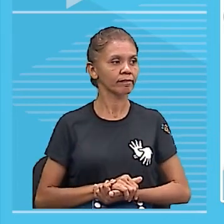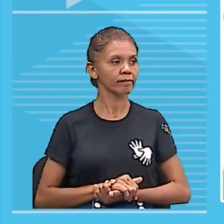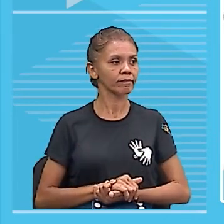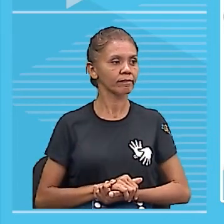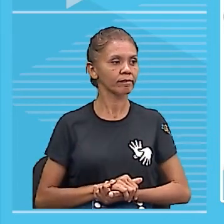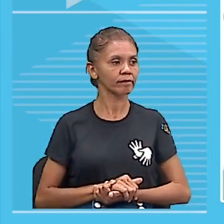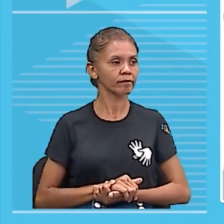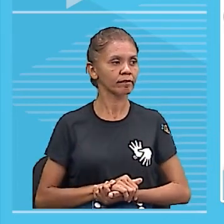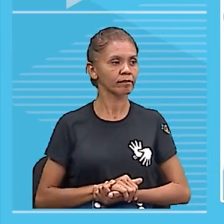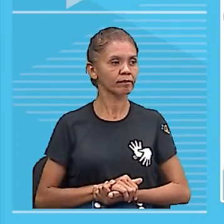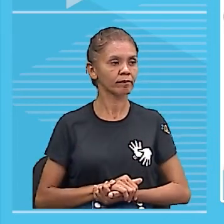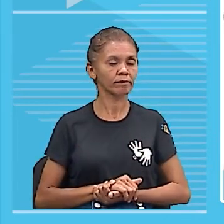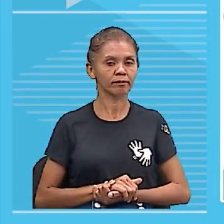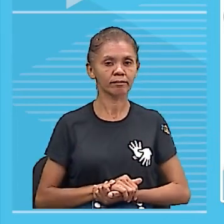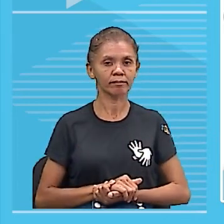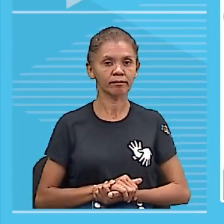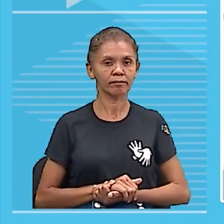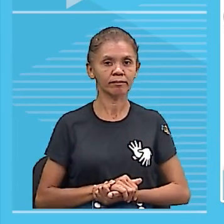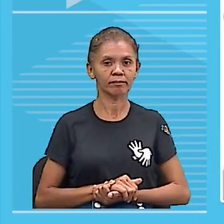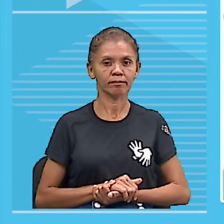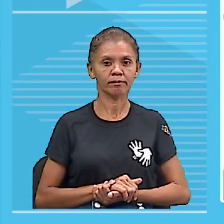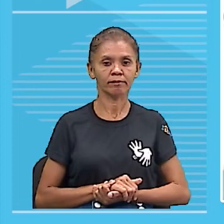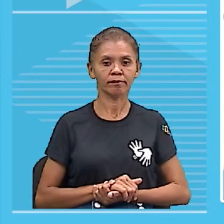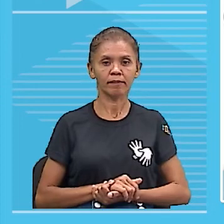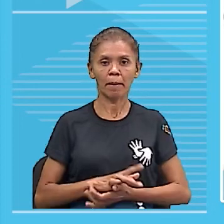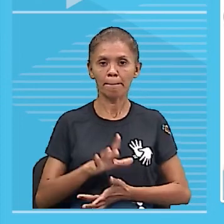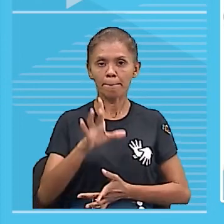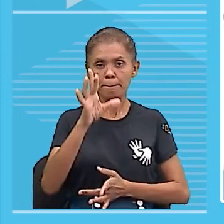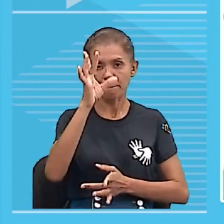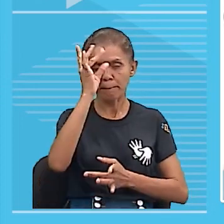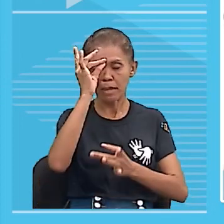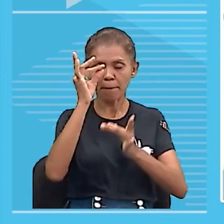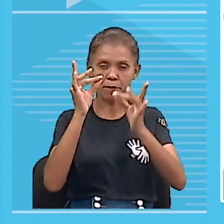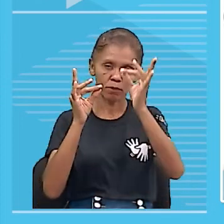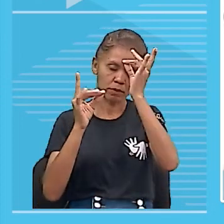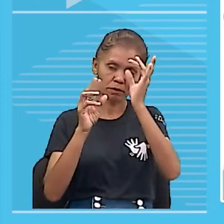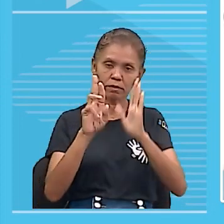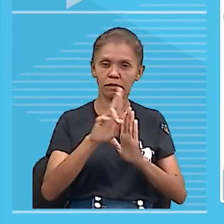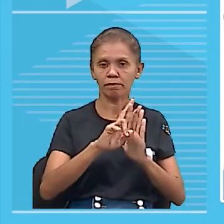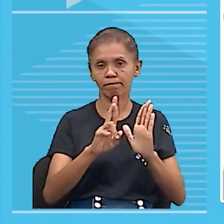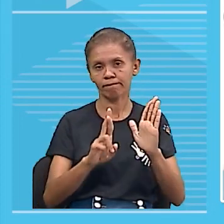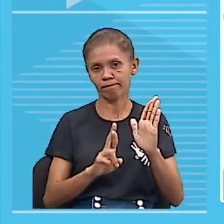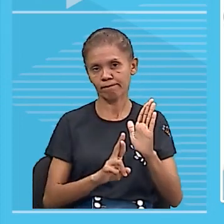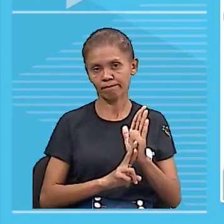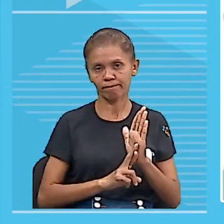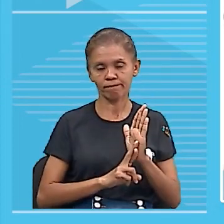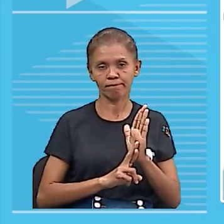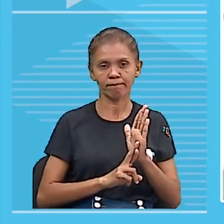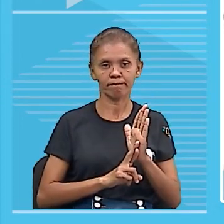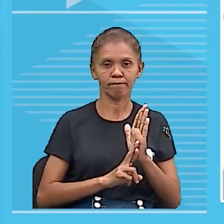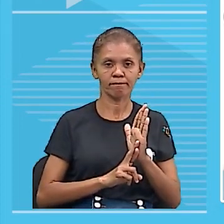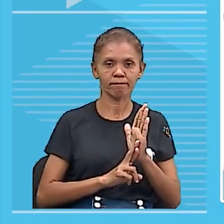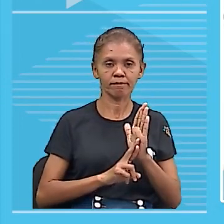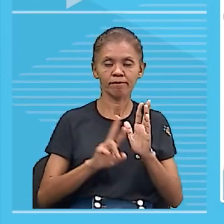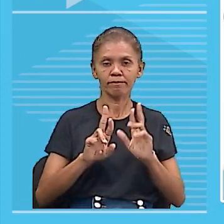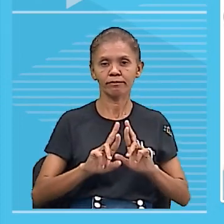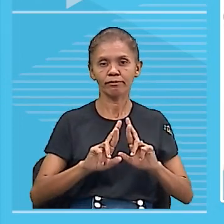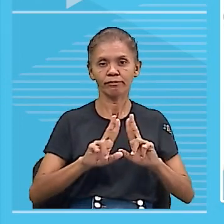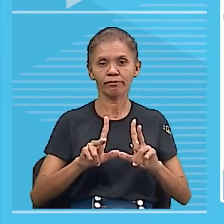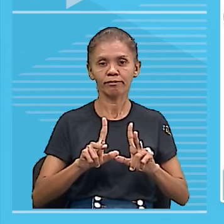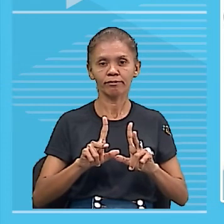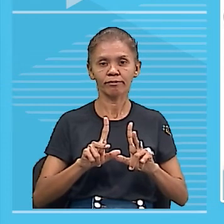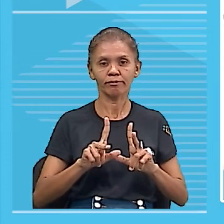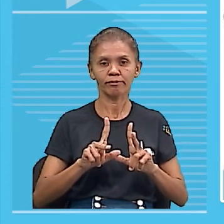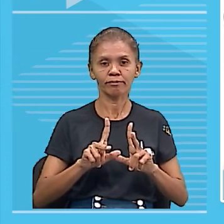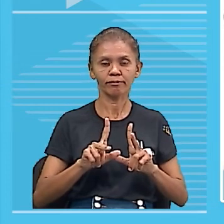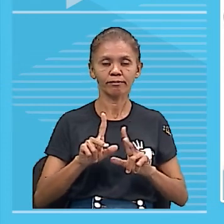queridos grave essa expressão uzinha não esqueça dela tá a diferença